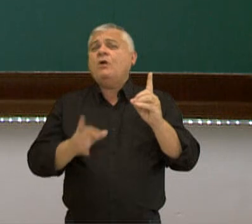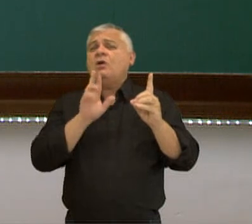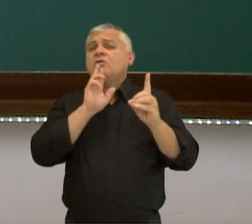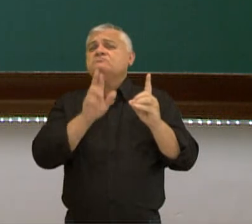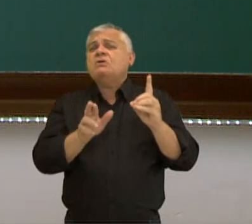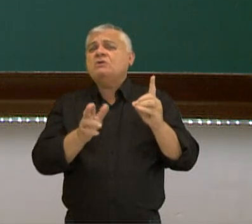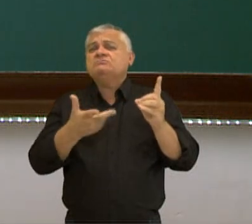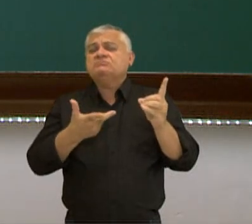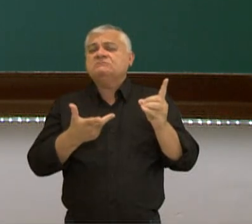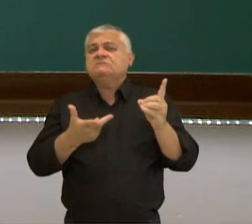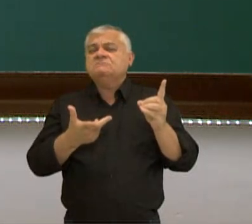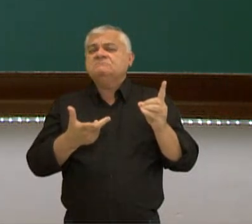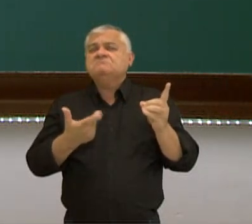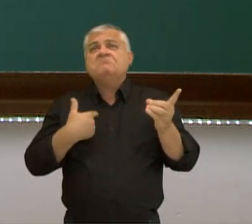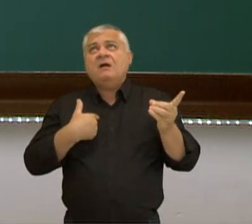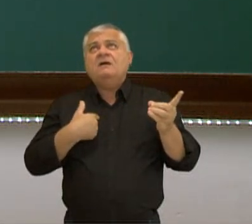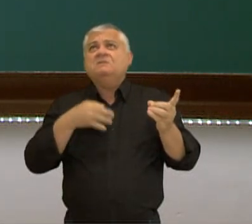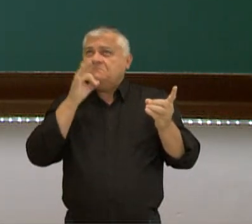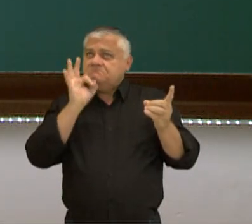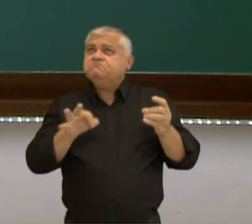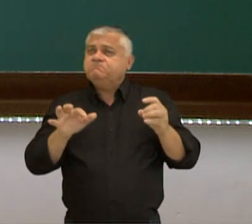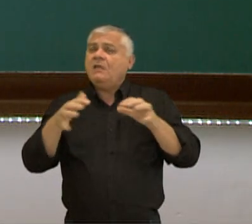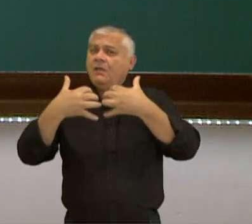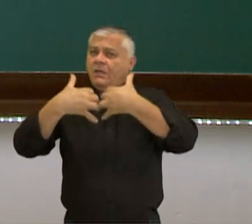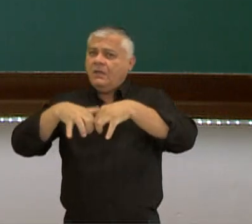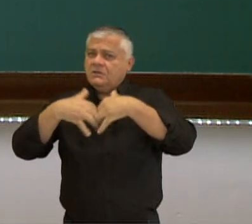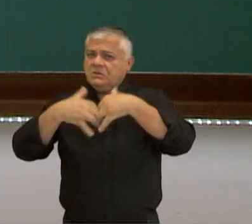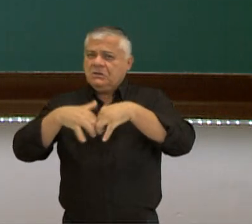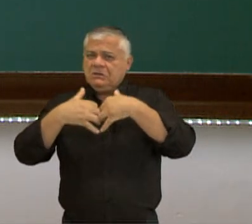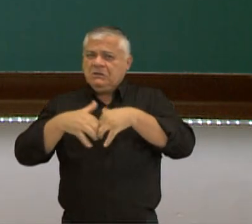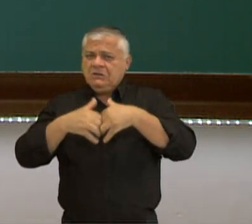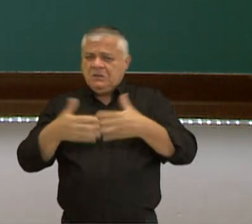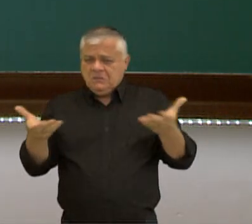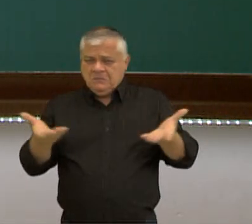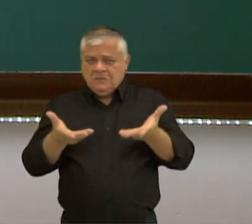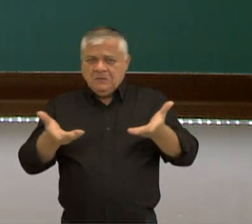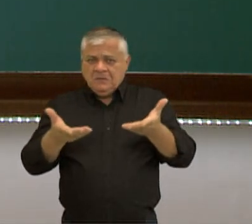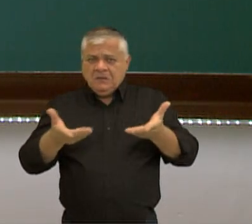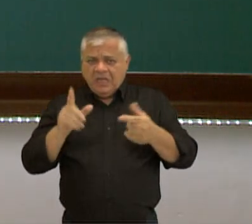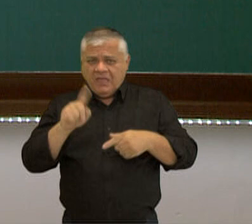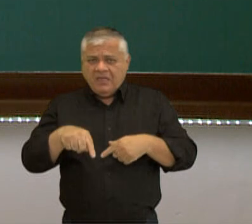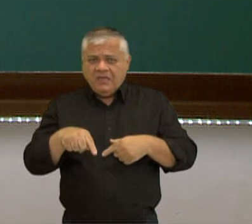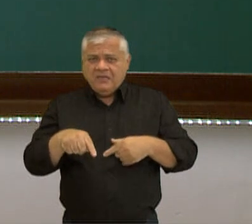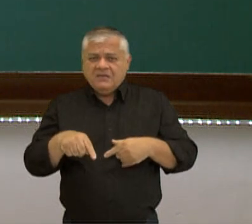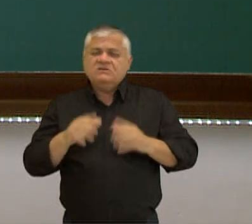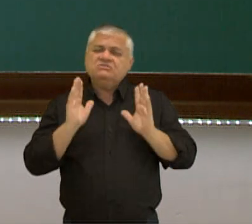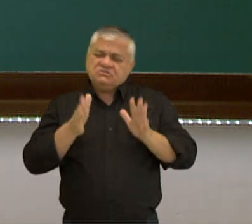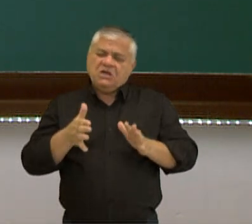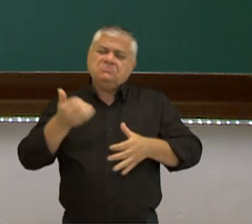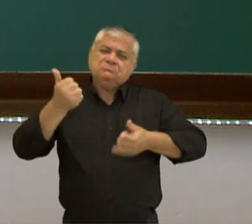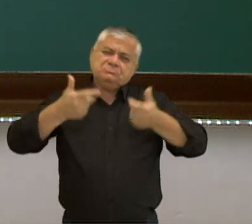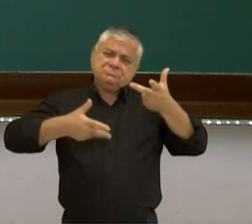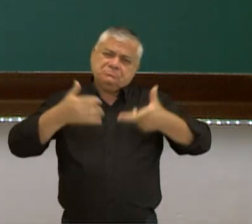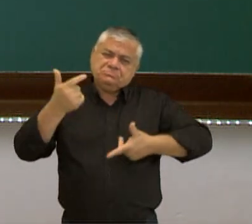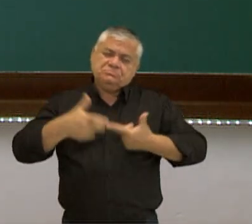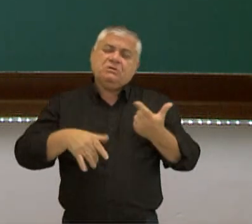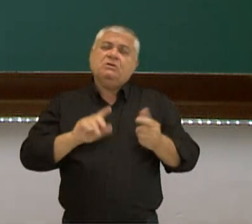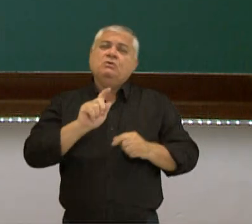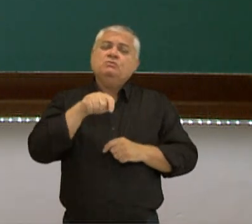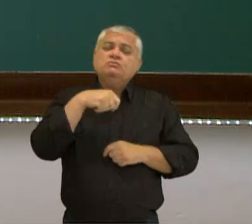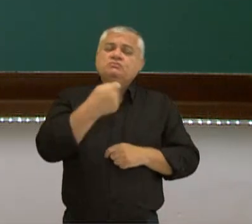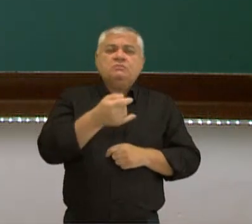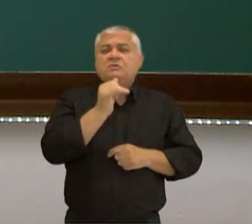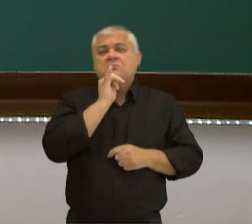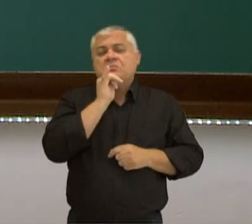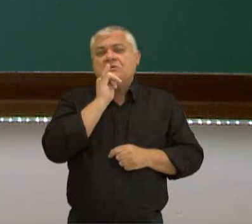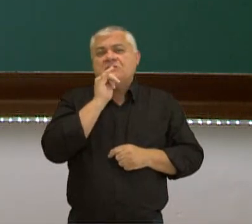até não saber do que está acontecendo, mas se pensa em racionalismo moderno, né? Todos os restos ali a gente falou muito mais numa questão, né,